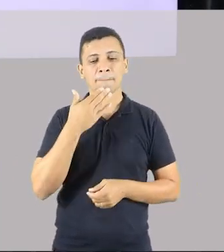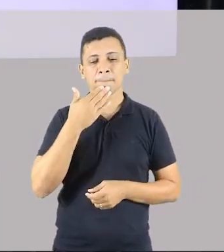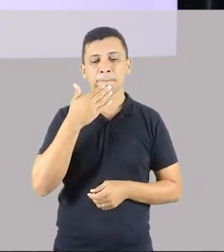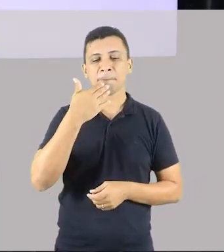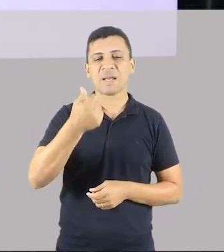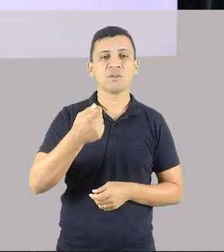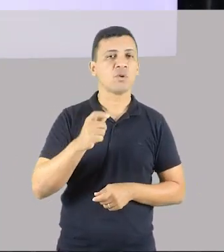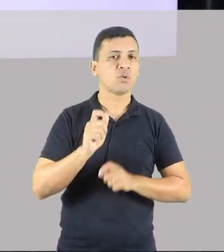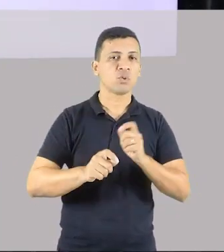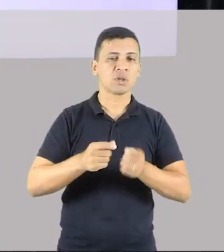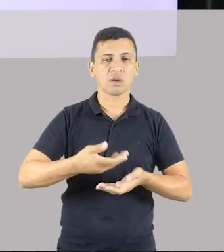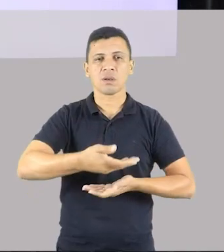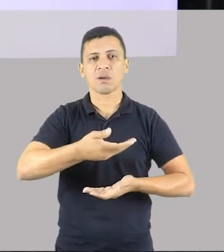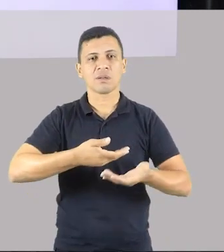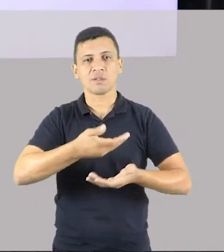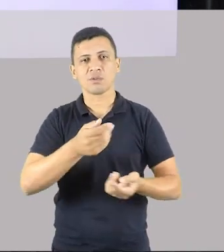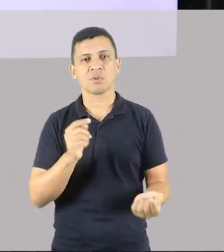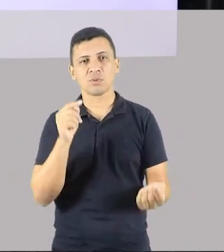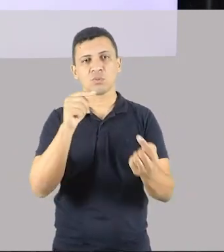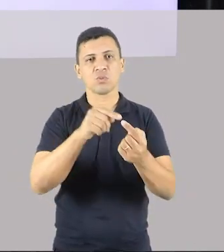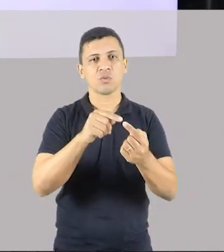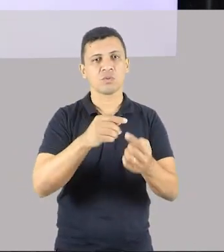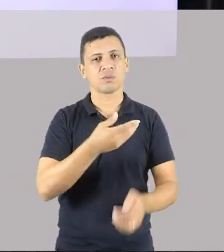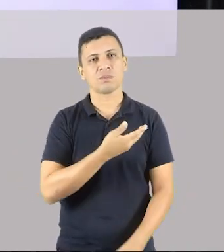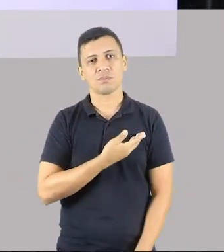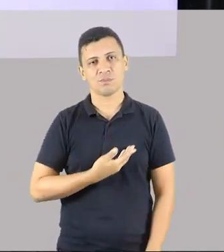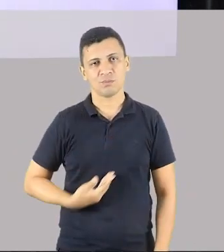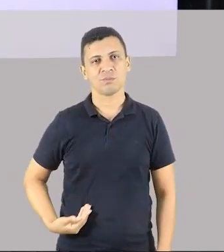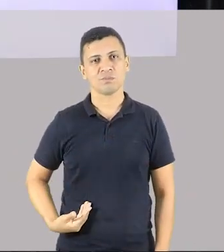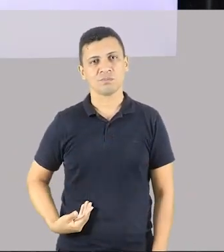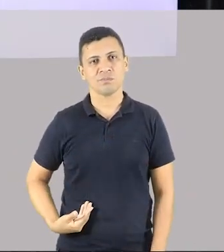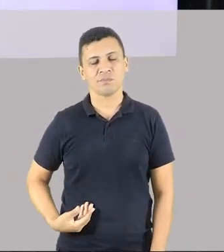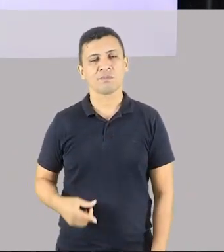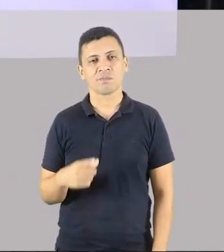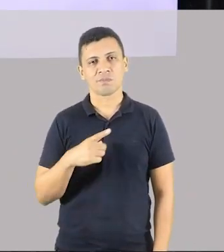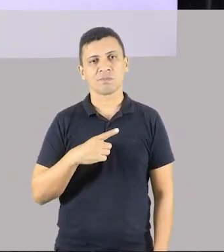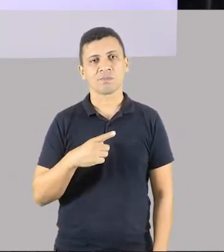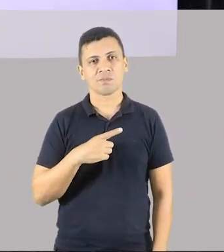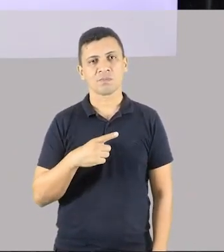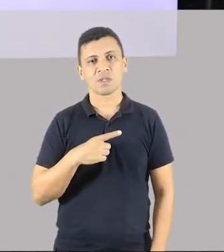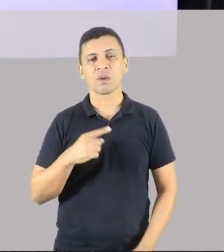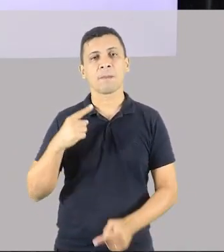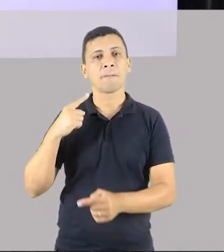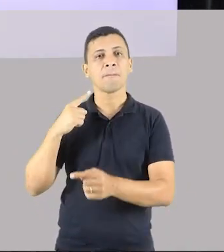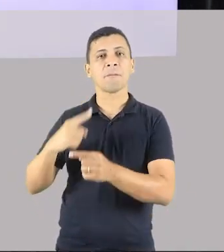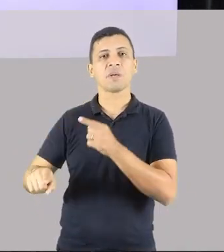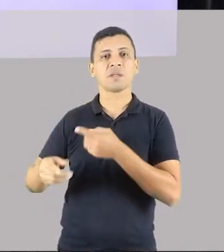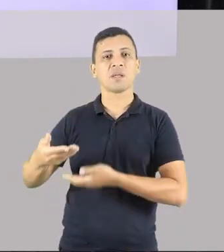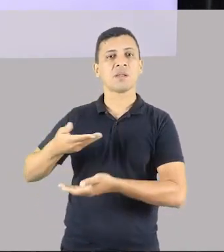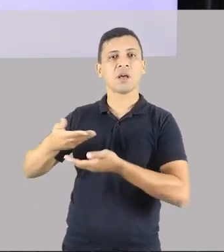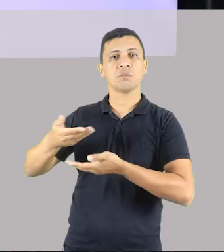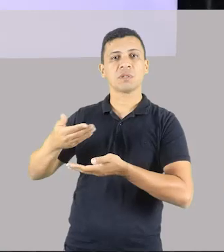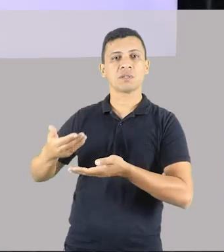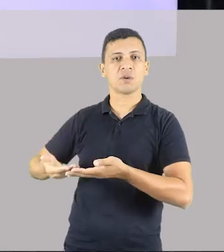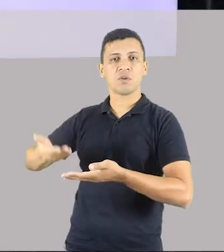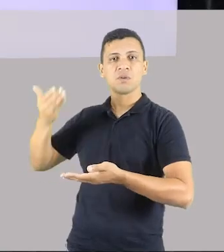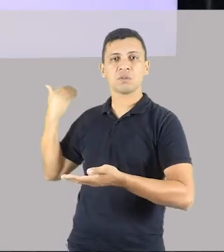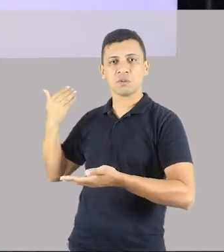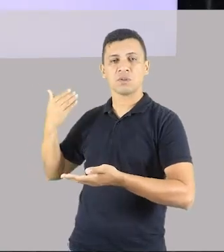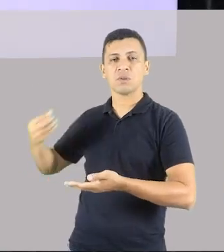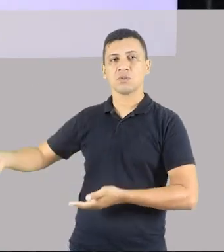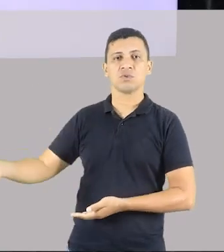que melhor garanta o atendimento do fim público a que se dirige, vedada a aplicação retroativa de